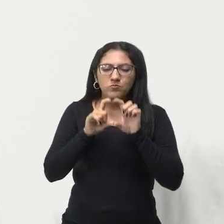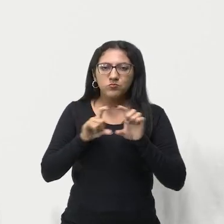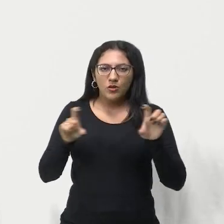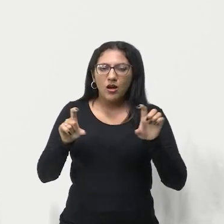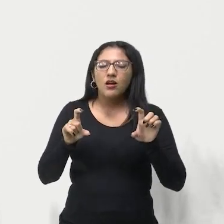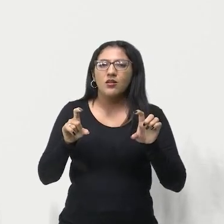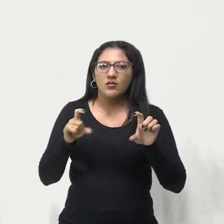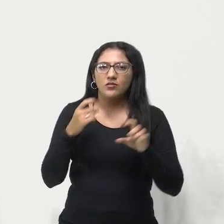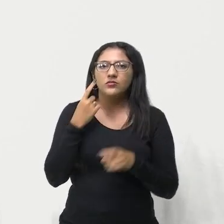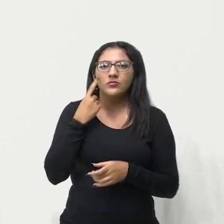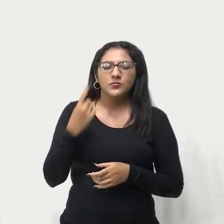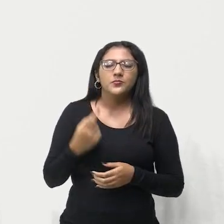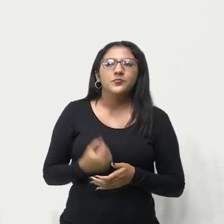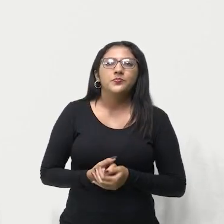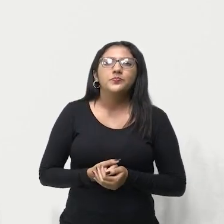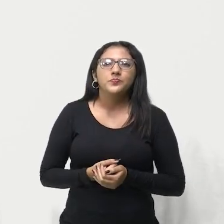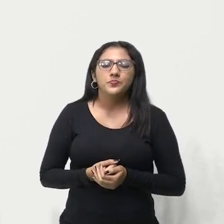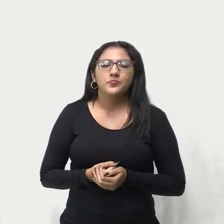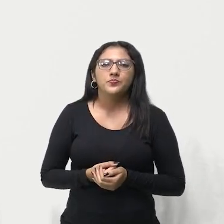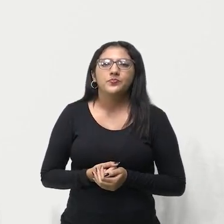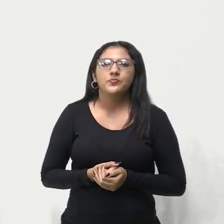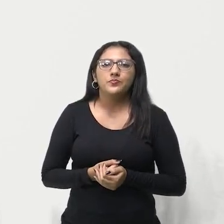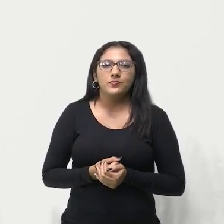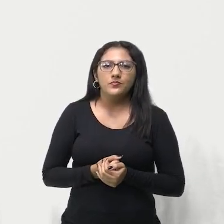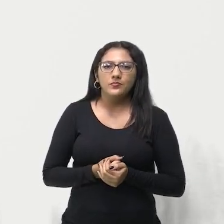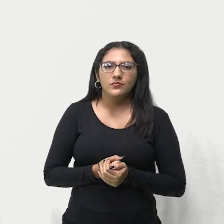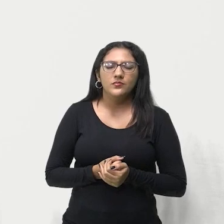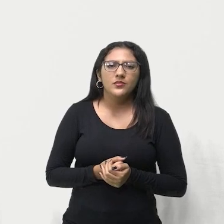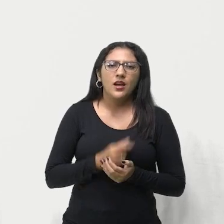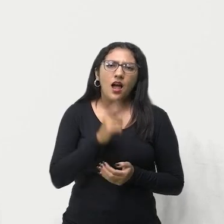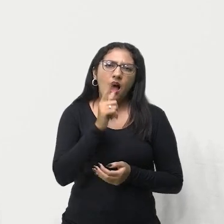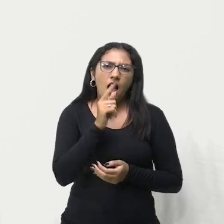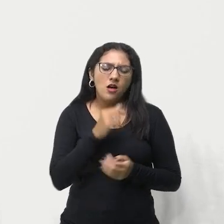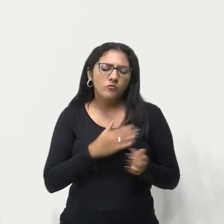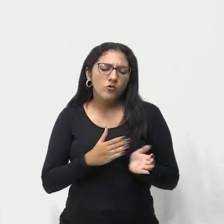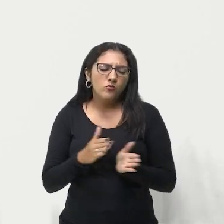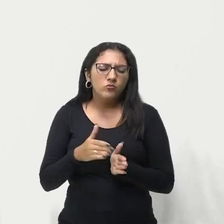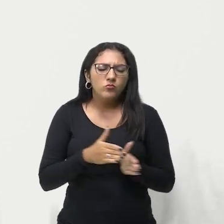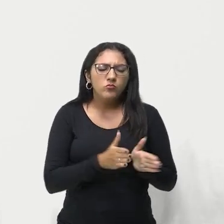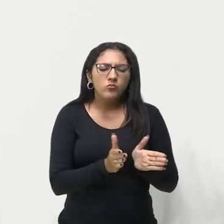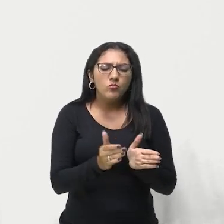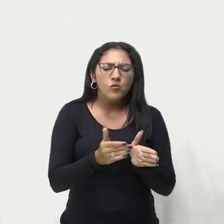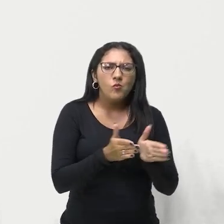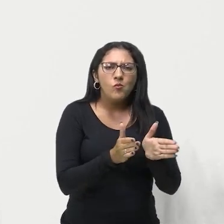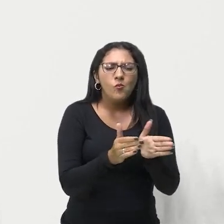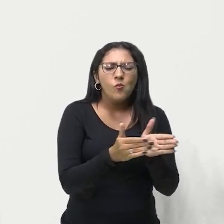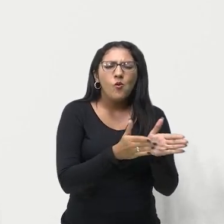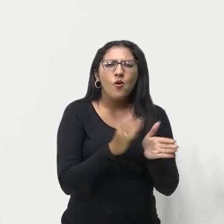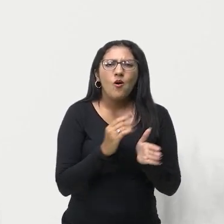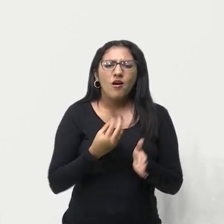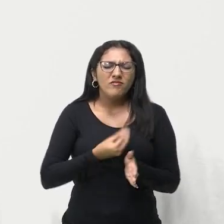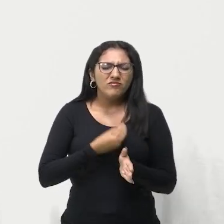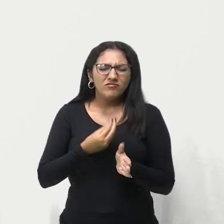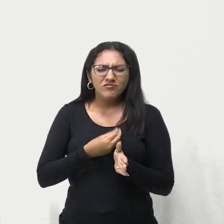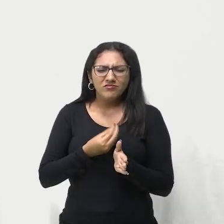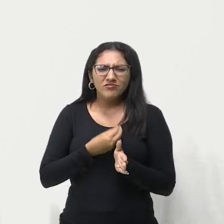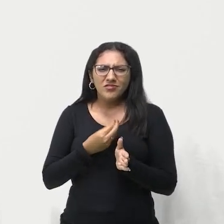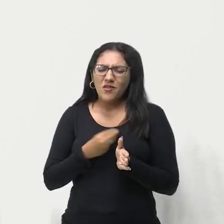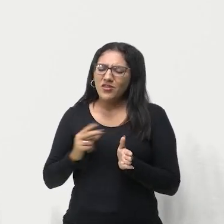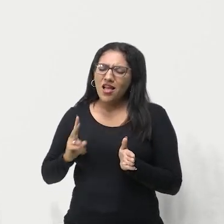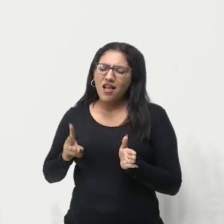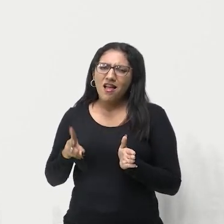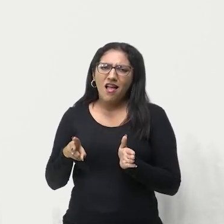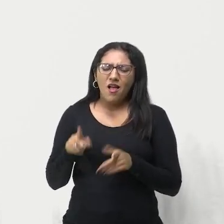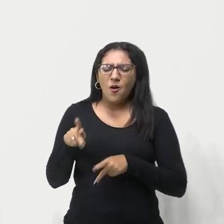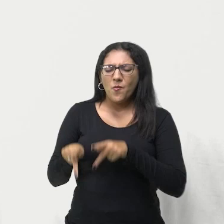dele, a letra não para nisso. Então ele diz: passa o rio lentamente, corre a vida dessa gente pelas águas desse chão. Ele segue